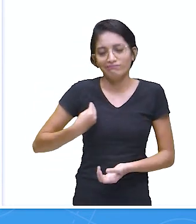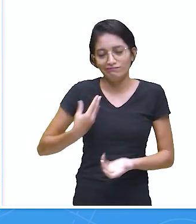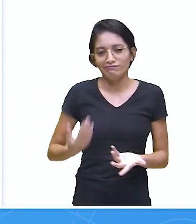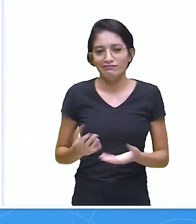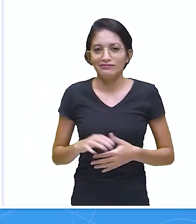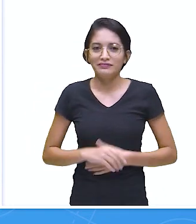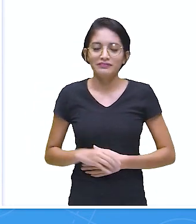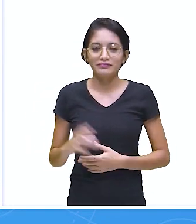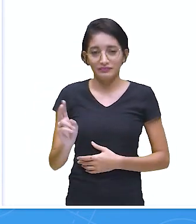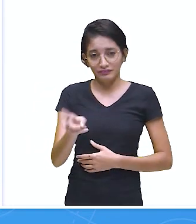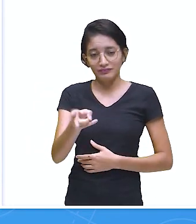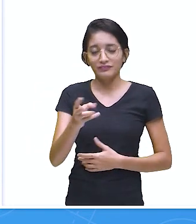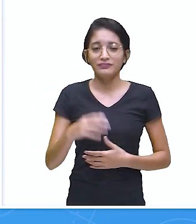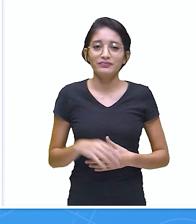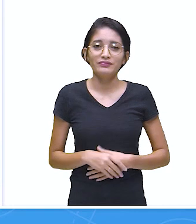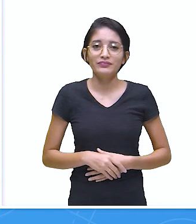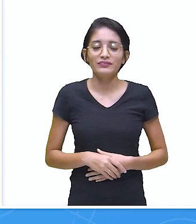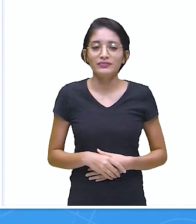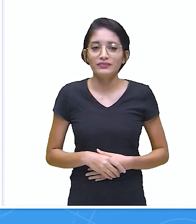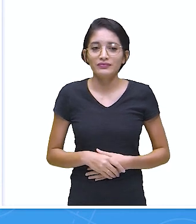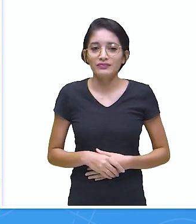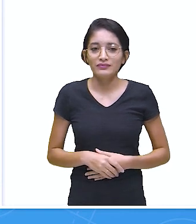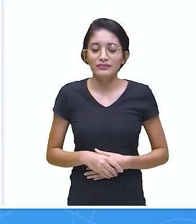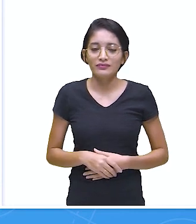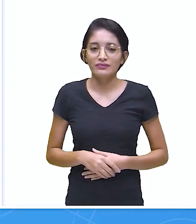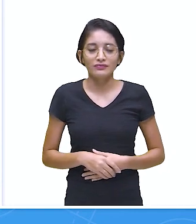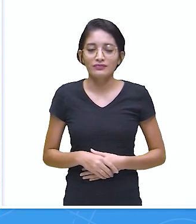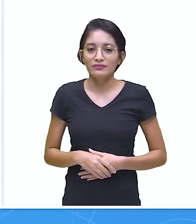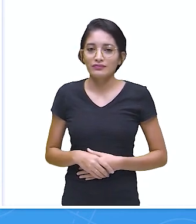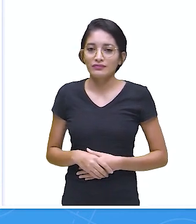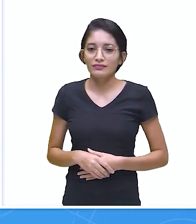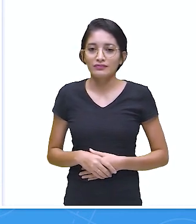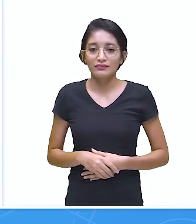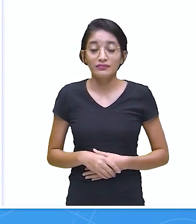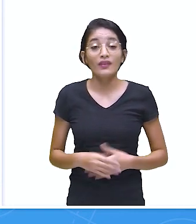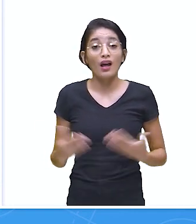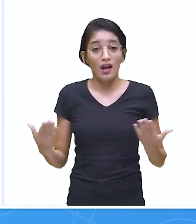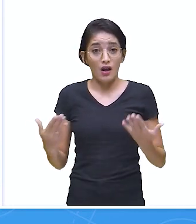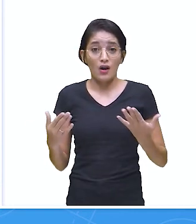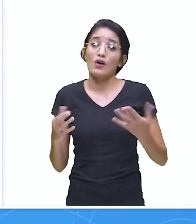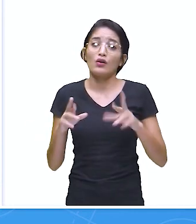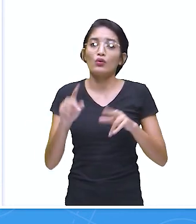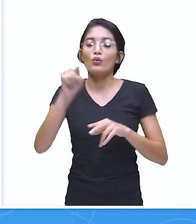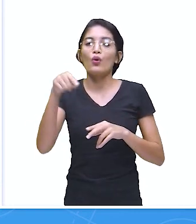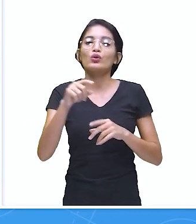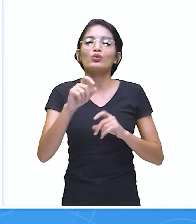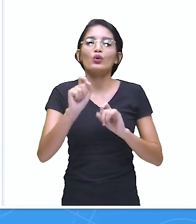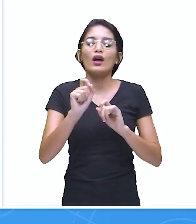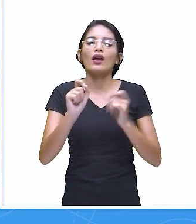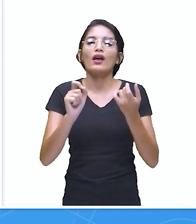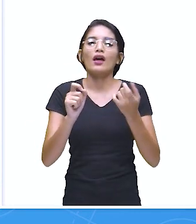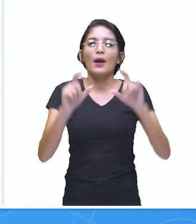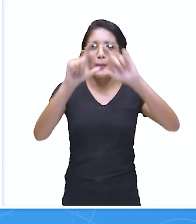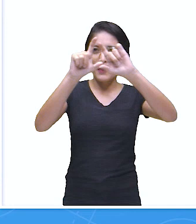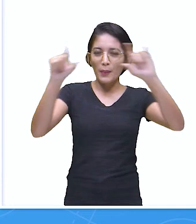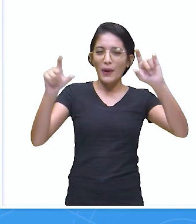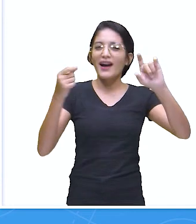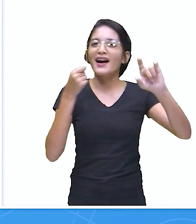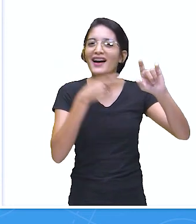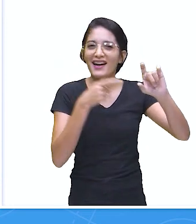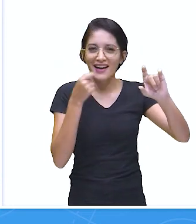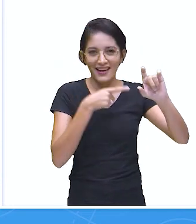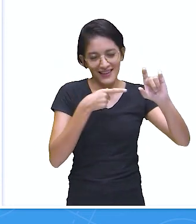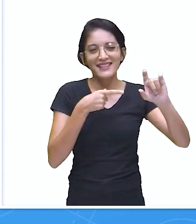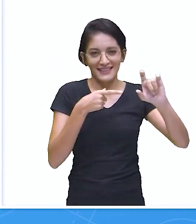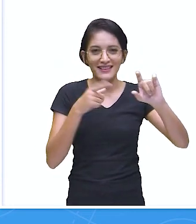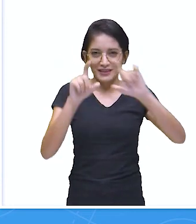vamos prosseguindo? Olha só, prosseguindo ainda falando sobre Cartoon. Agora nós vamos falar sobre charge, professor. Exatamente, vamos falar